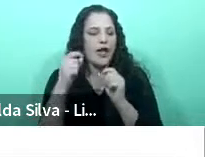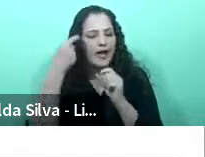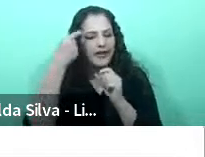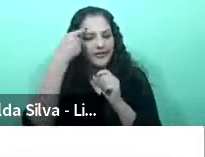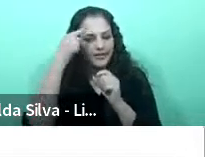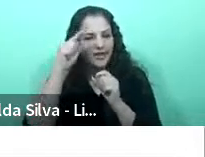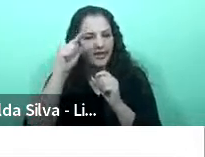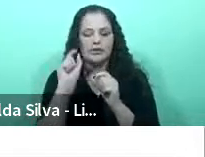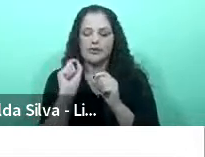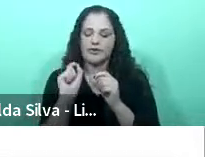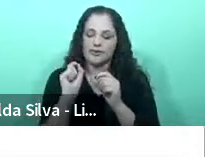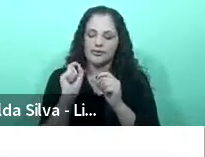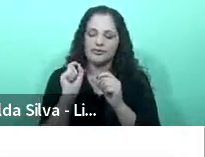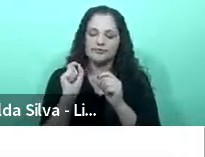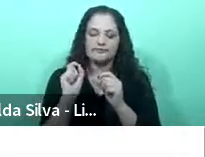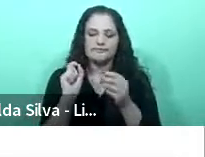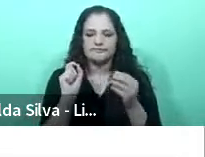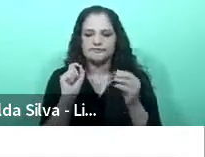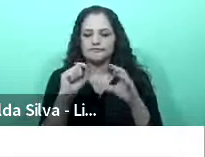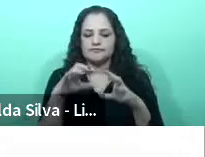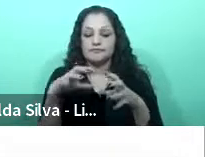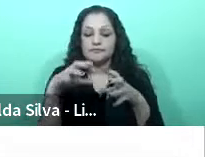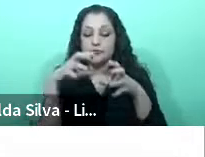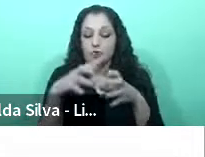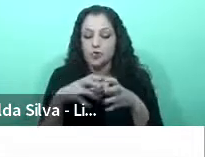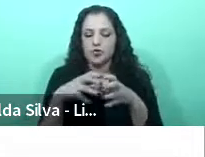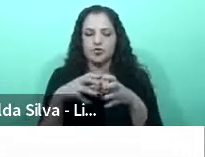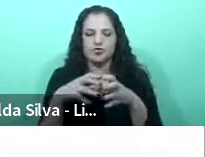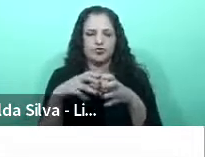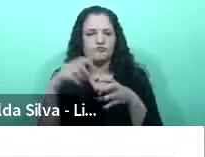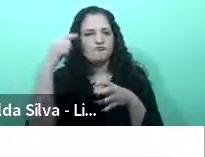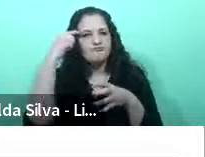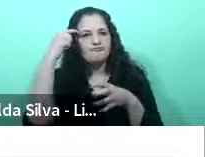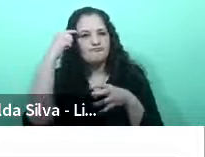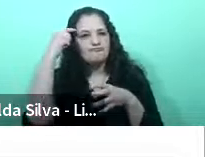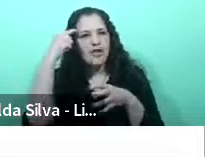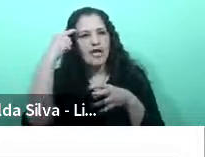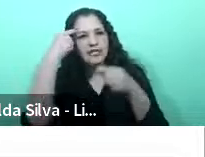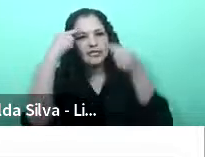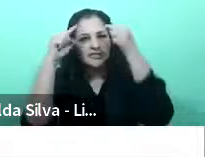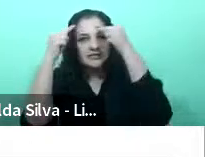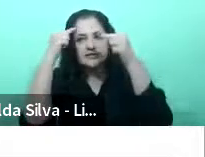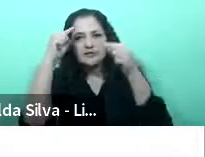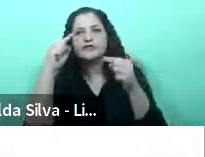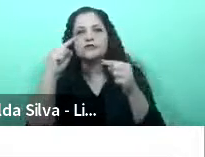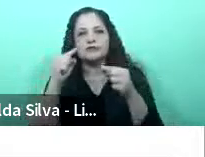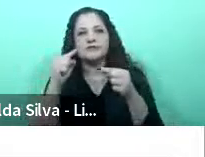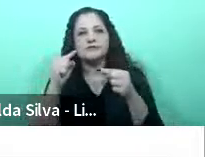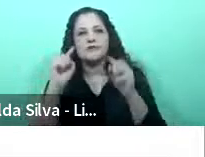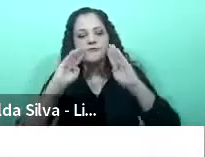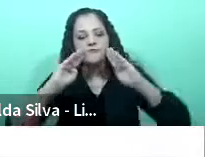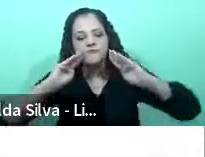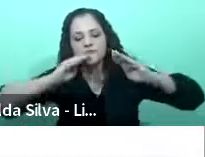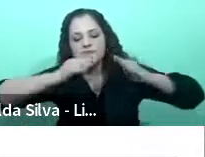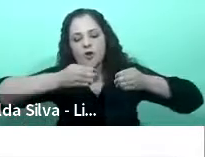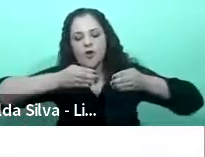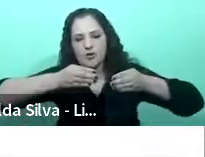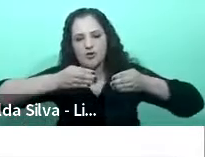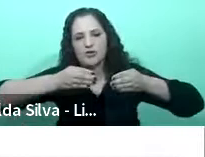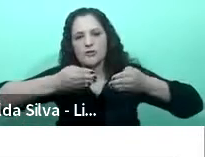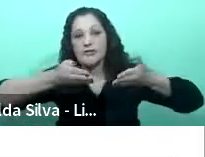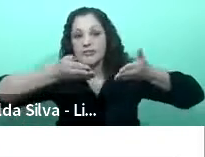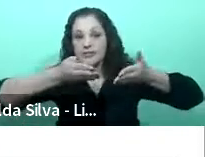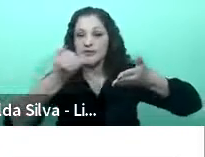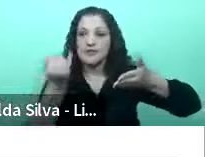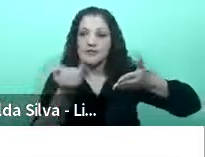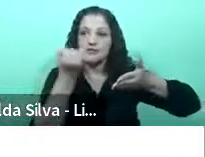que, ou a um conjunto de ideias cada vez mais adensadas, segundo as quais o